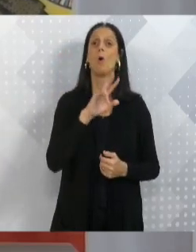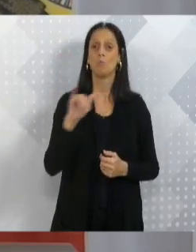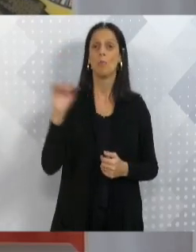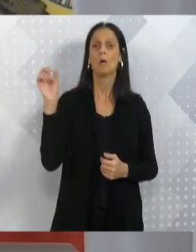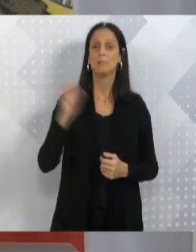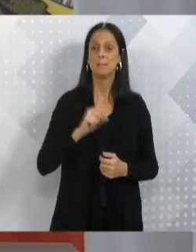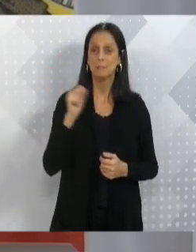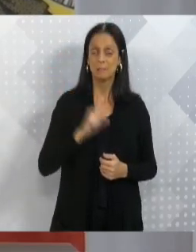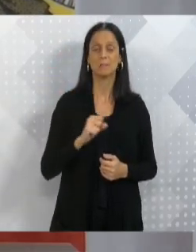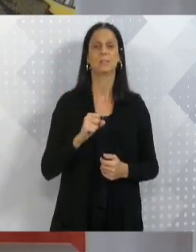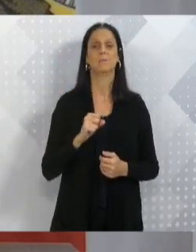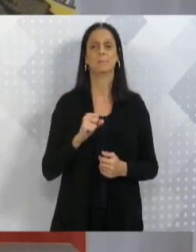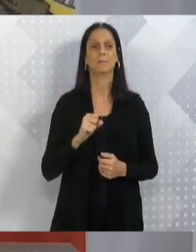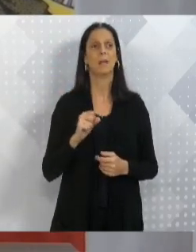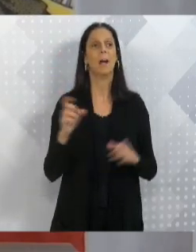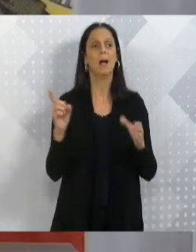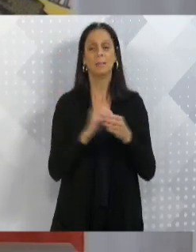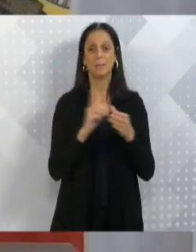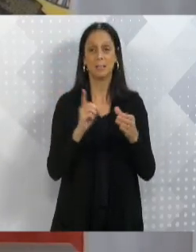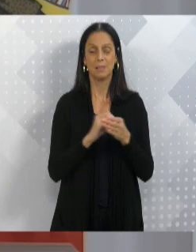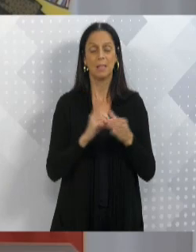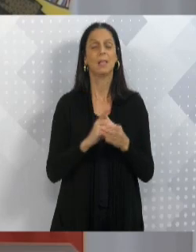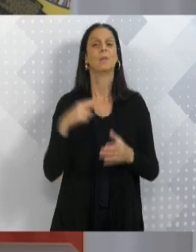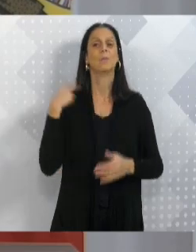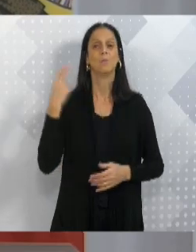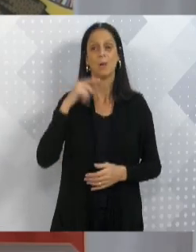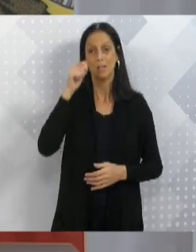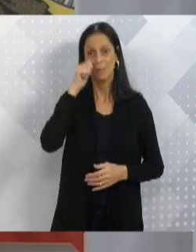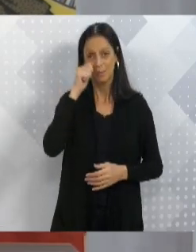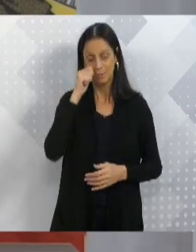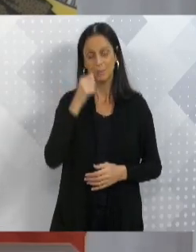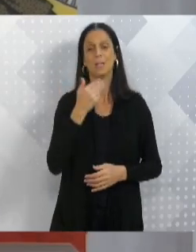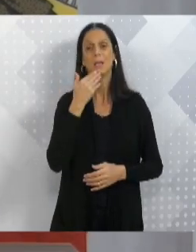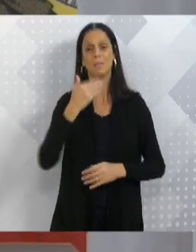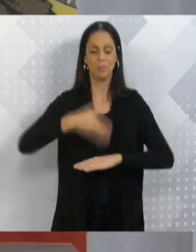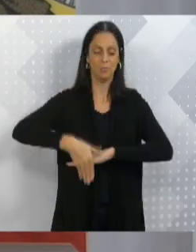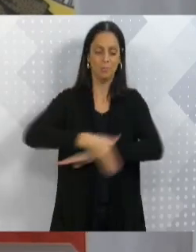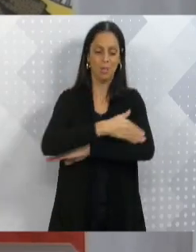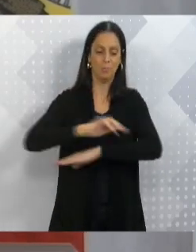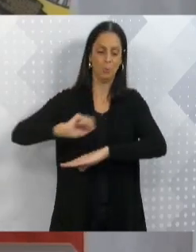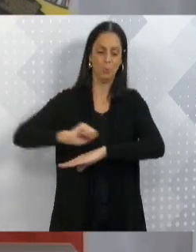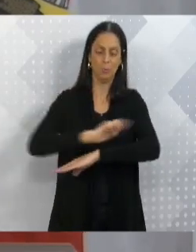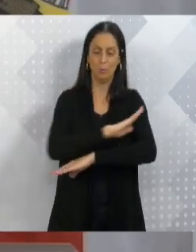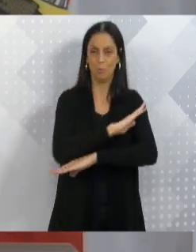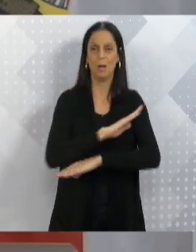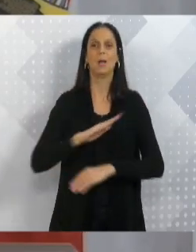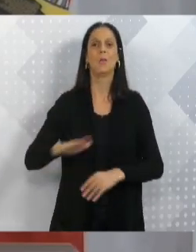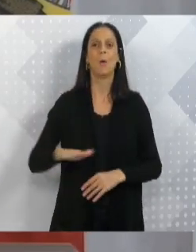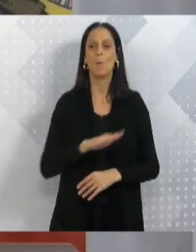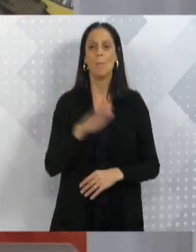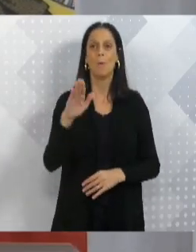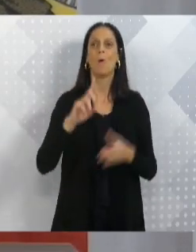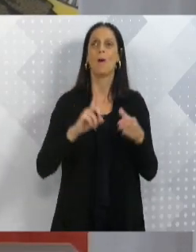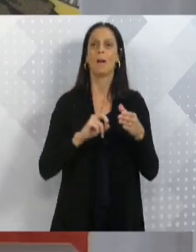vereador Almir, que é a pavimentação da Avenida Lisboa, que é a Rua da Goiaba. Atendendo aí as vossas reivindicações, vereador.